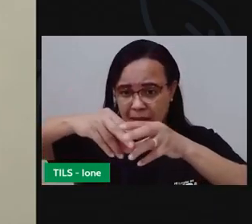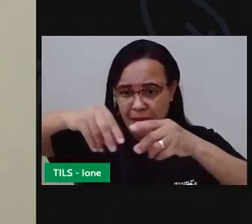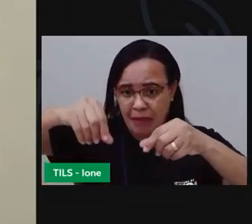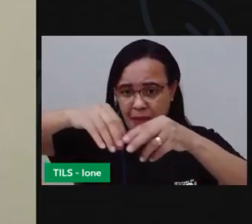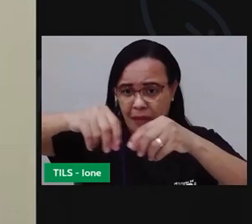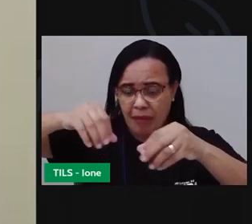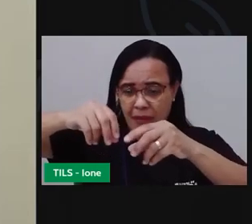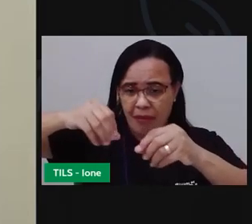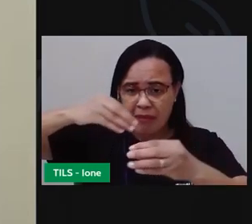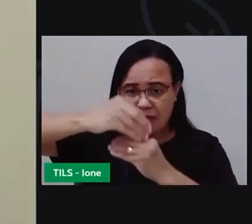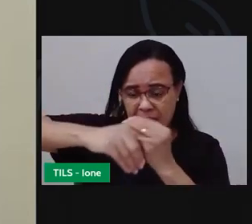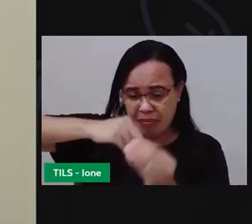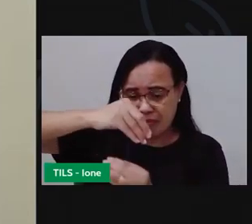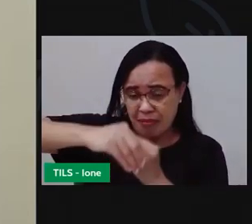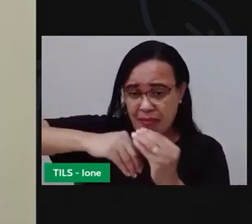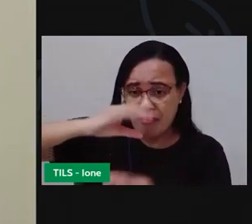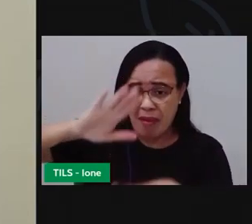seja